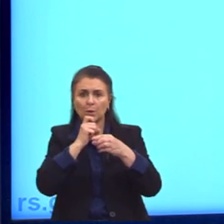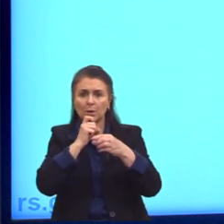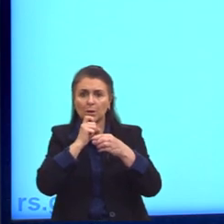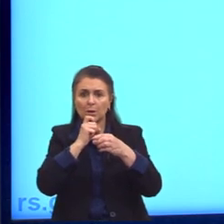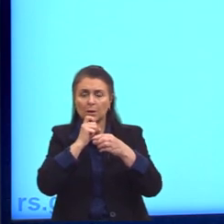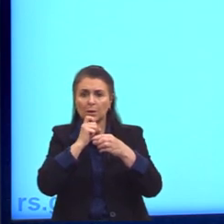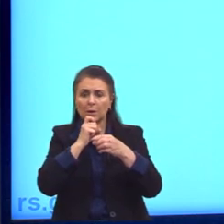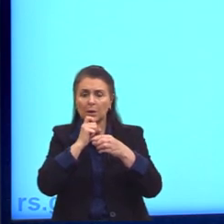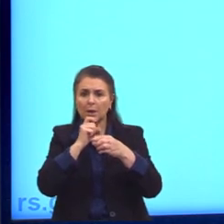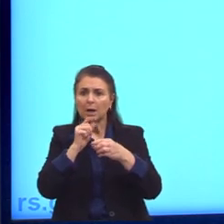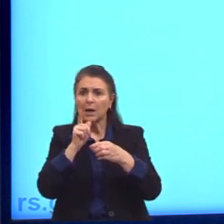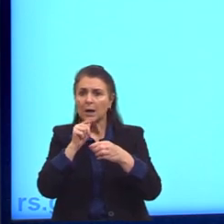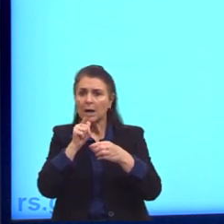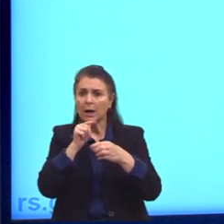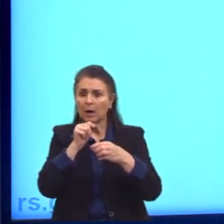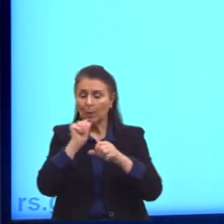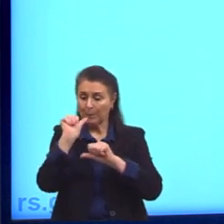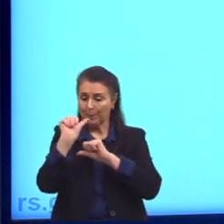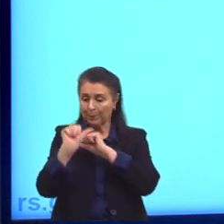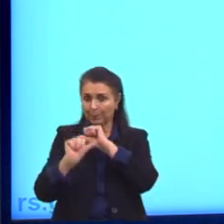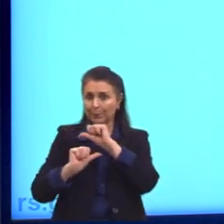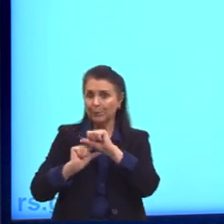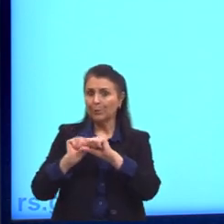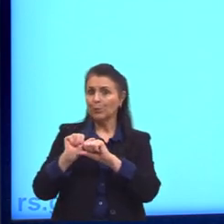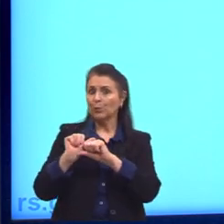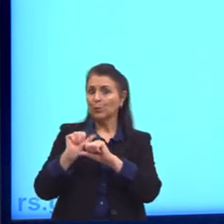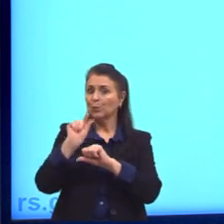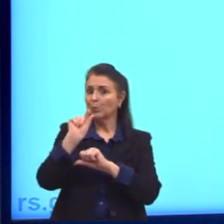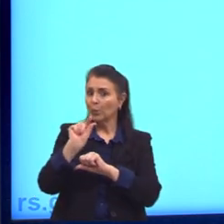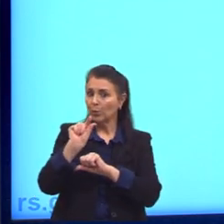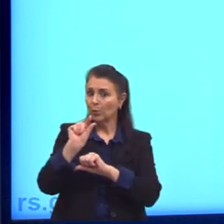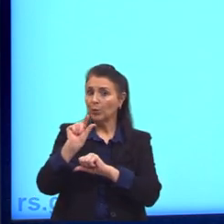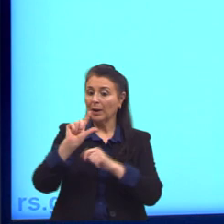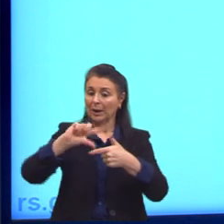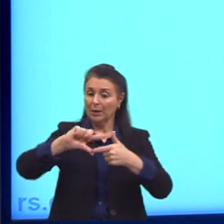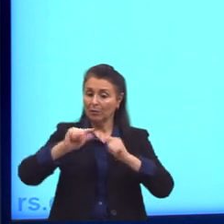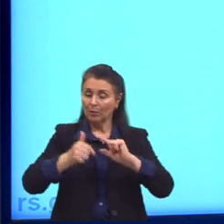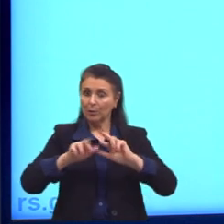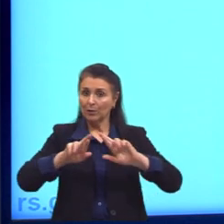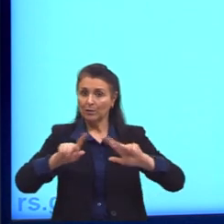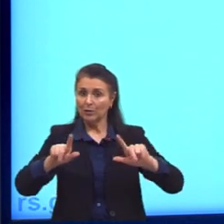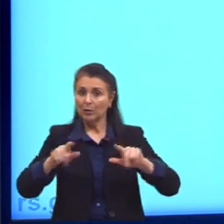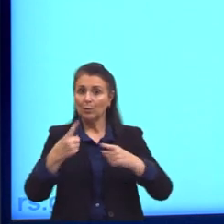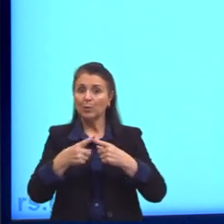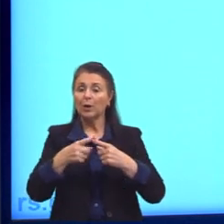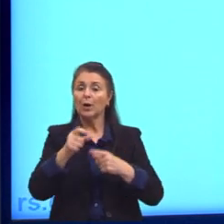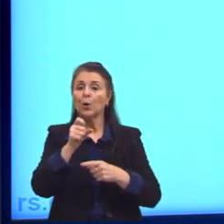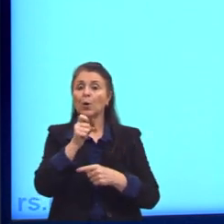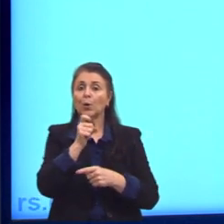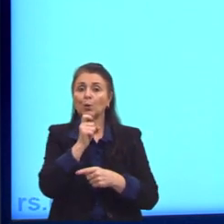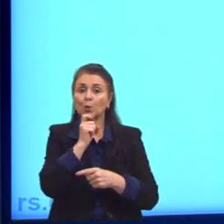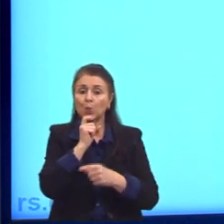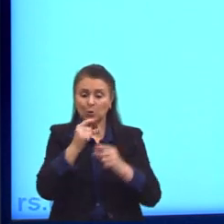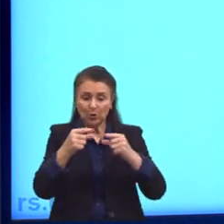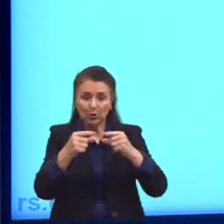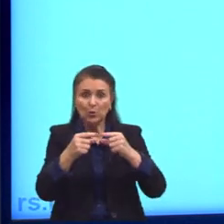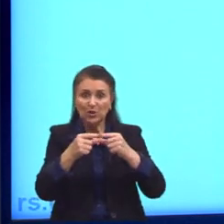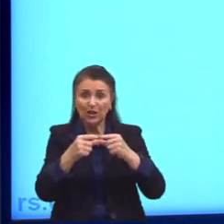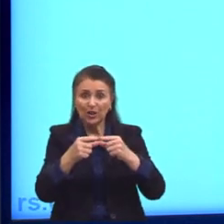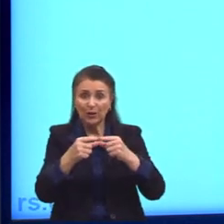ficar nesse formato aqui o próximo disse né porque porque o gelo tem uma densidade menor do que a água